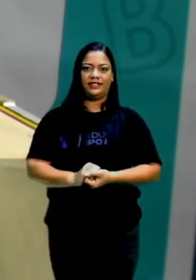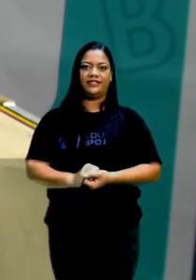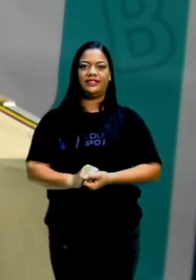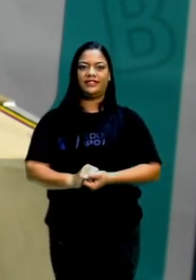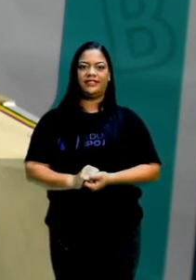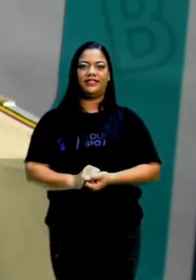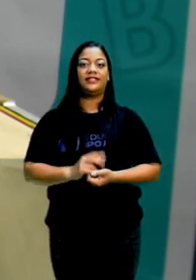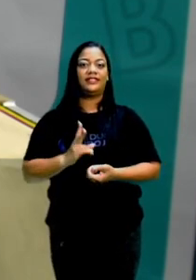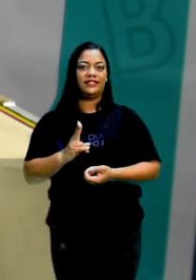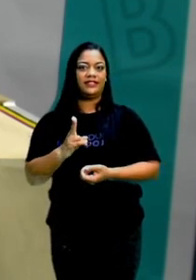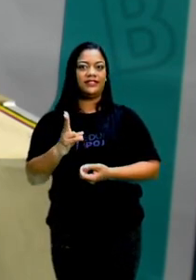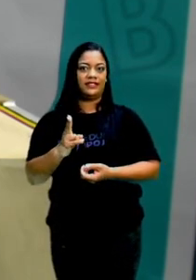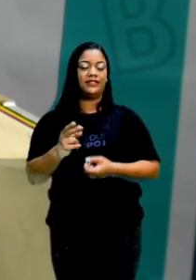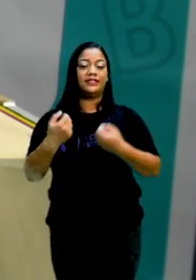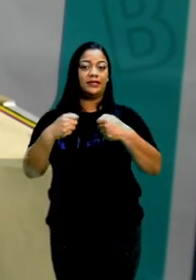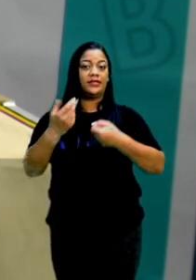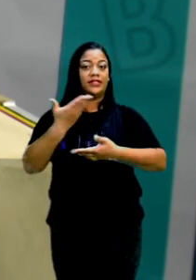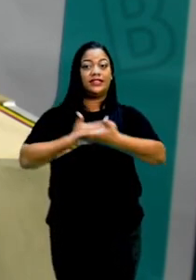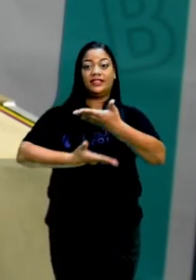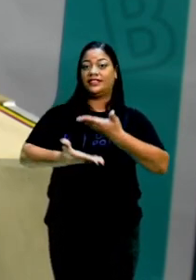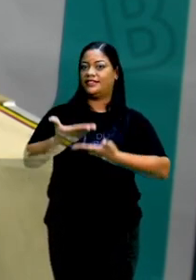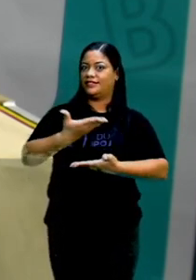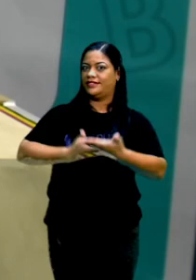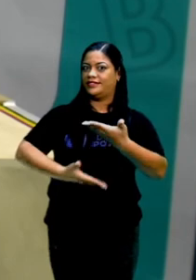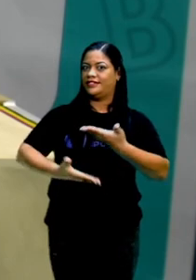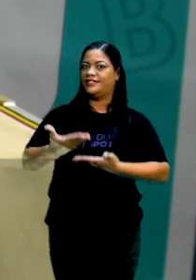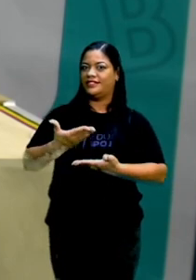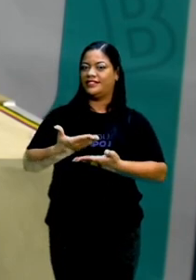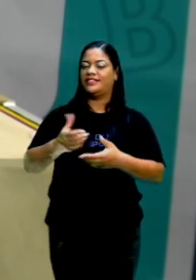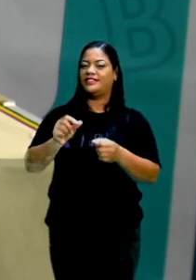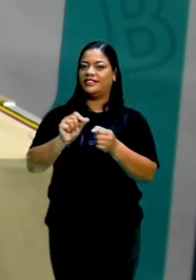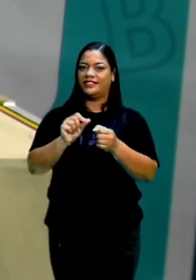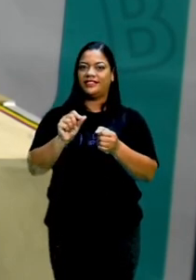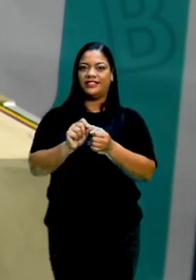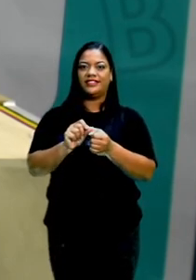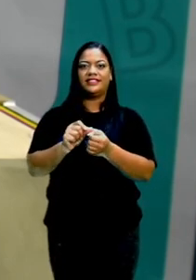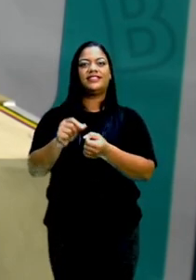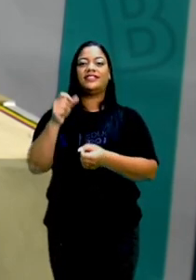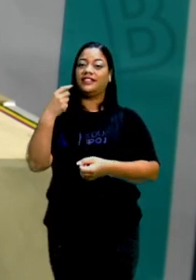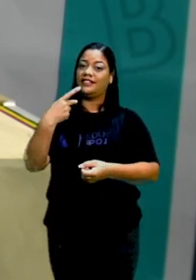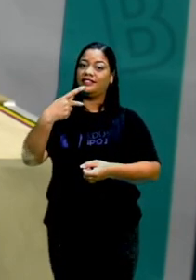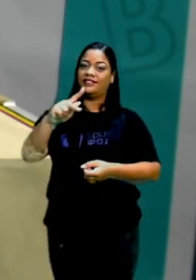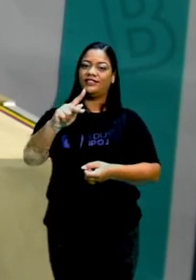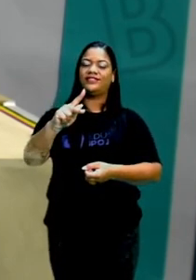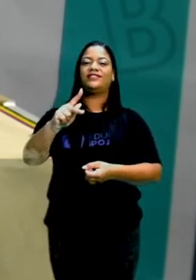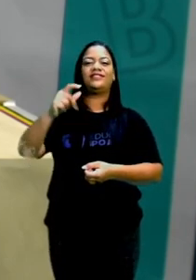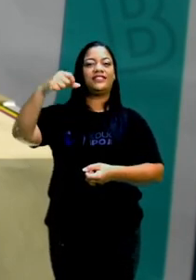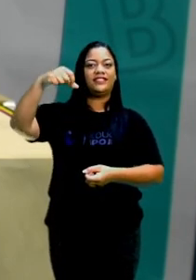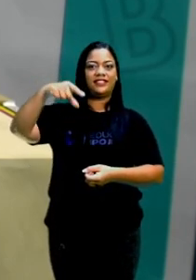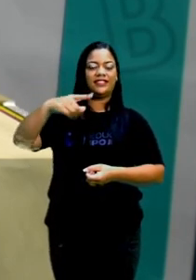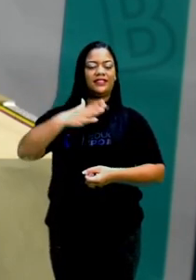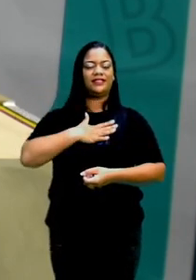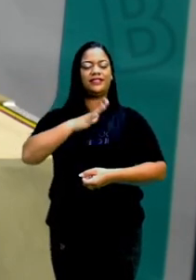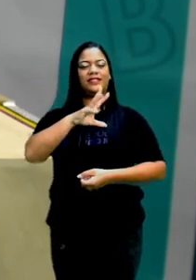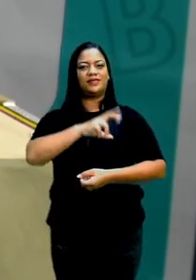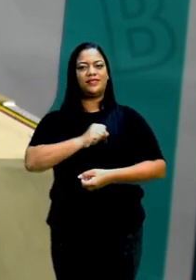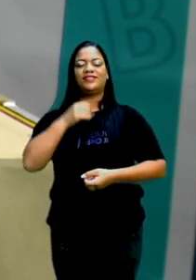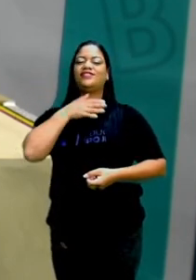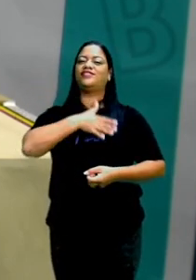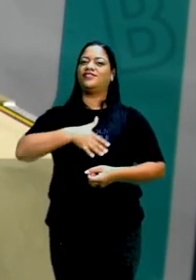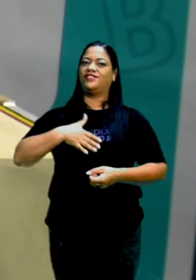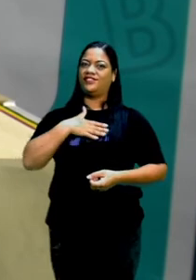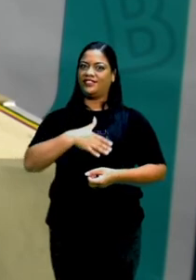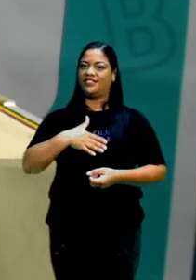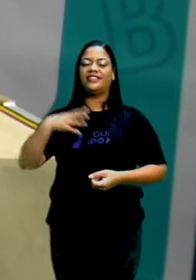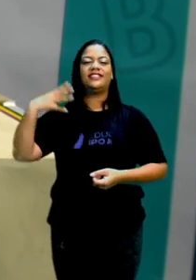com a tesourinha, precisa da ajuda da mamãe e construa a sua gotinha. E aí, meus amores, gostaram da